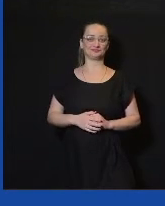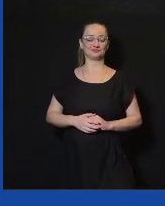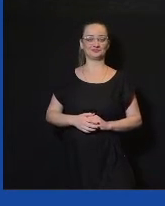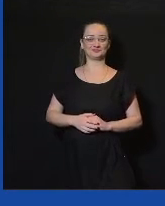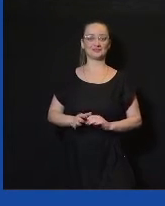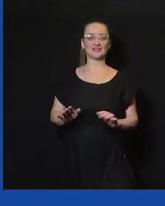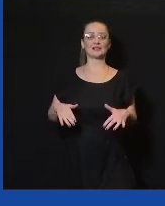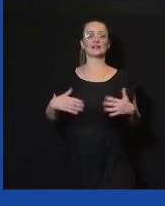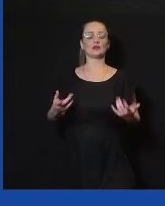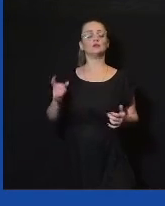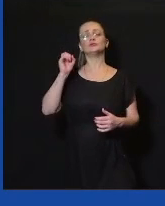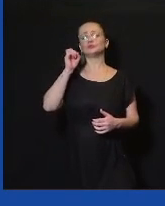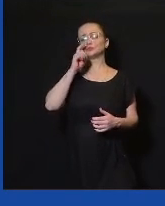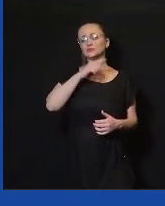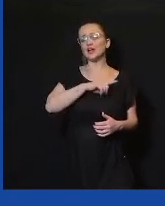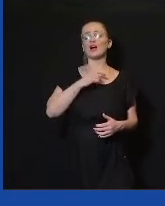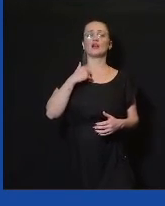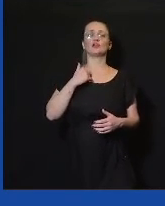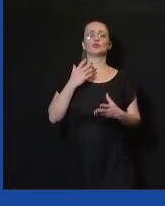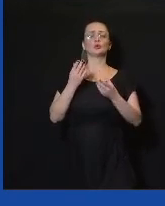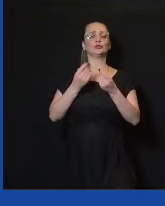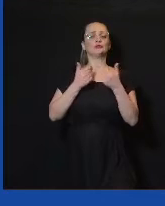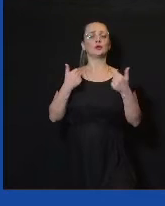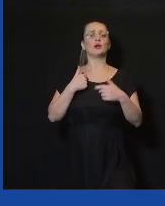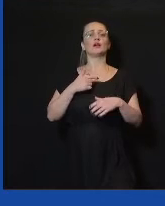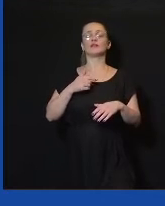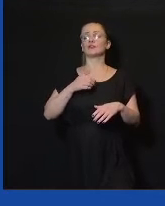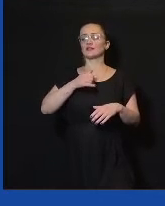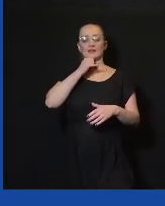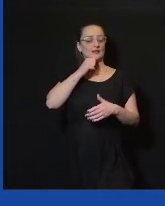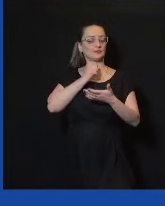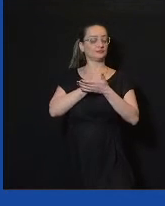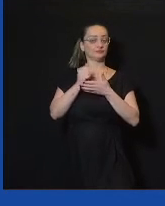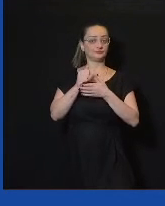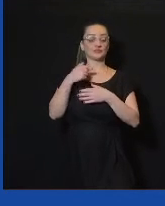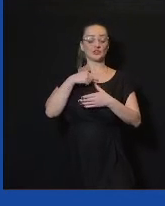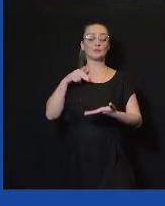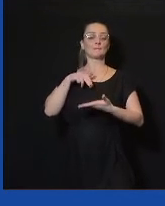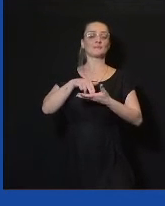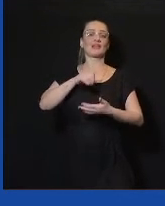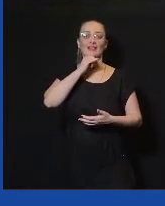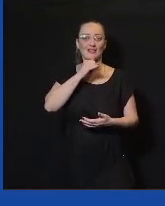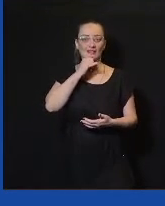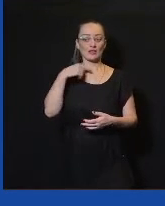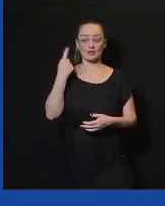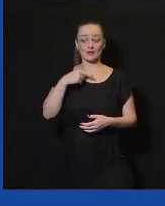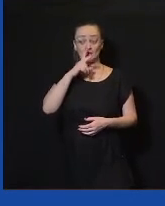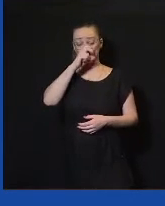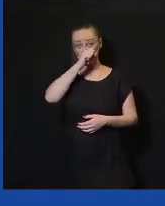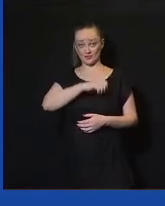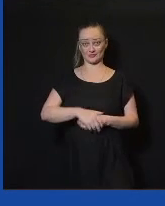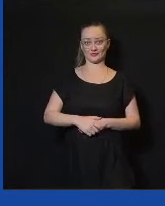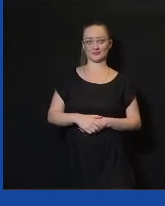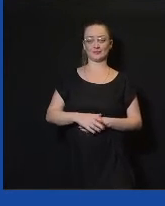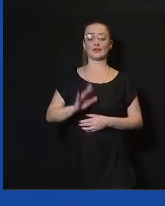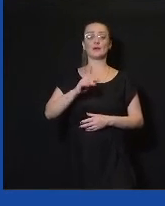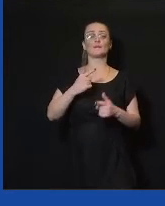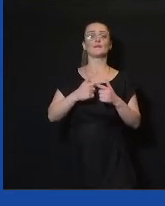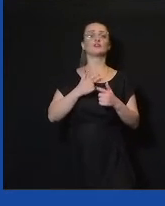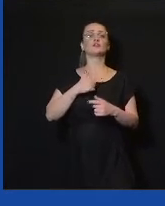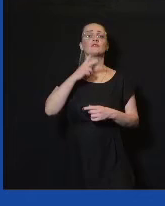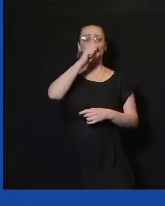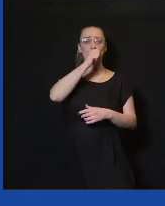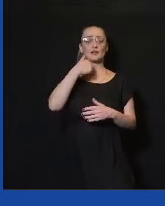com toda a dificuldade, com tudo que não passou ainda, a gente está de pé. A gente é forte. Mas é porque a gente é forte desde que a